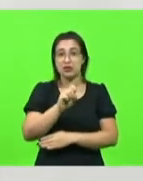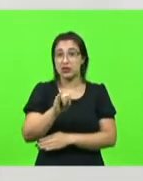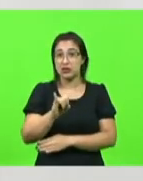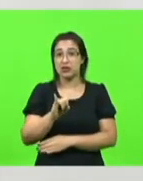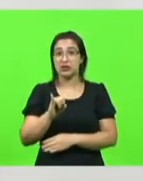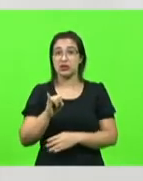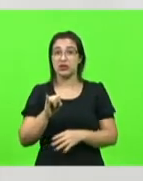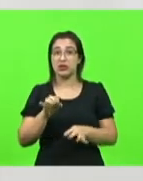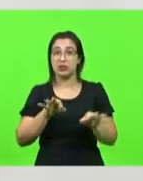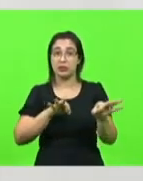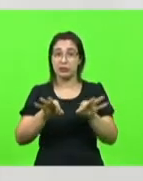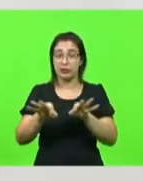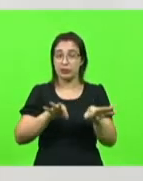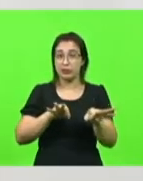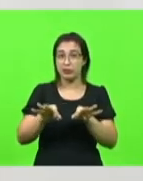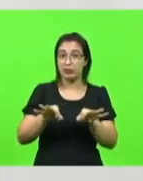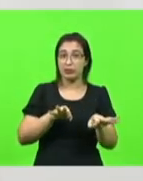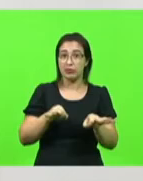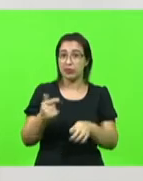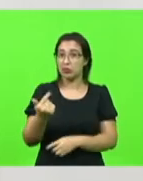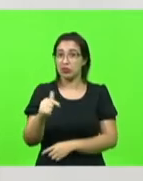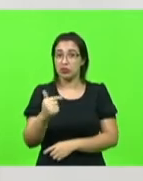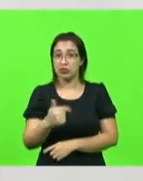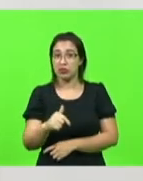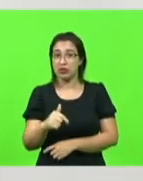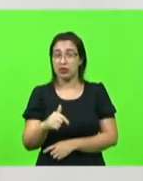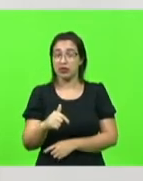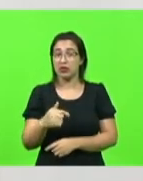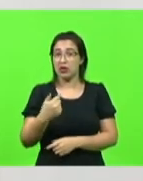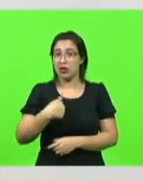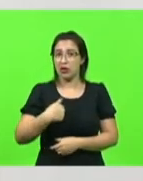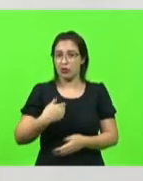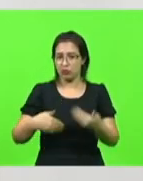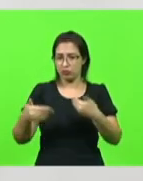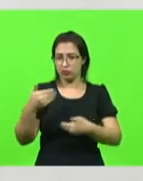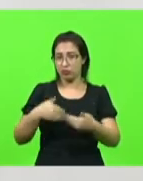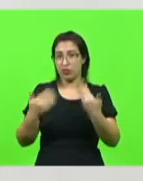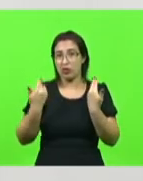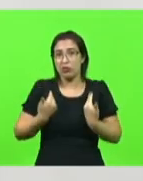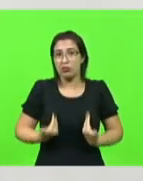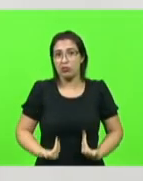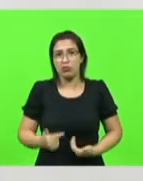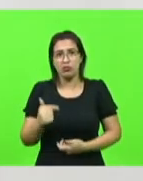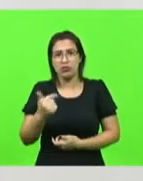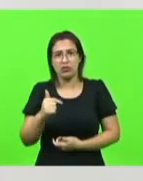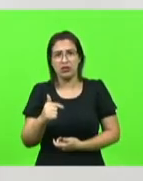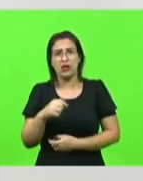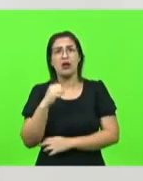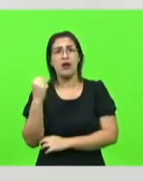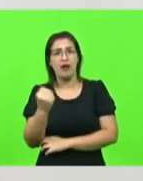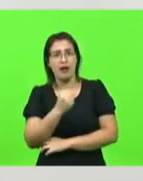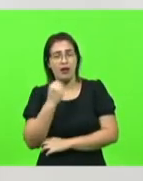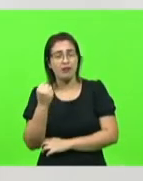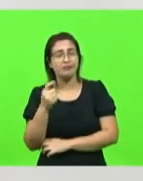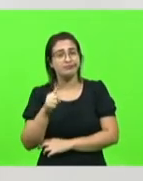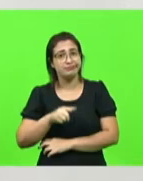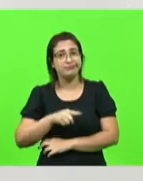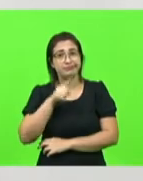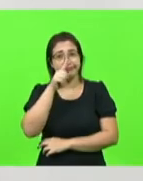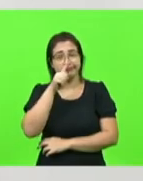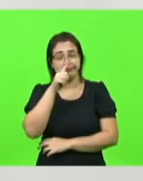mais controle sobre o meu corpo. Os senhores pensaram na gravidade do que nós estamos nos submetendo? Não